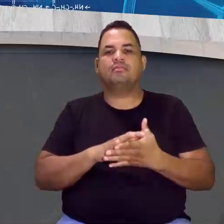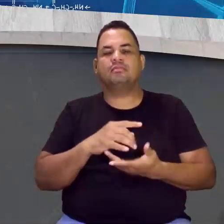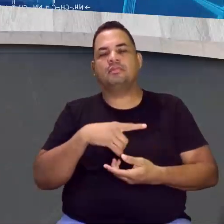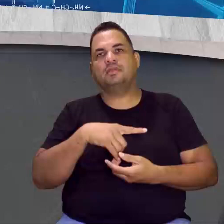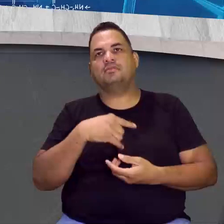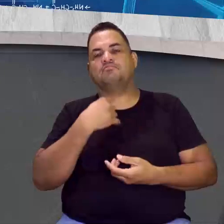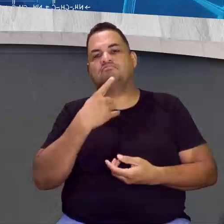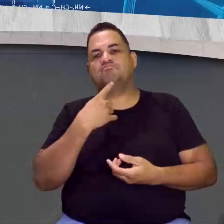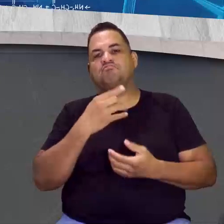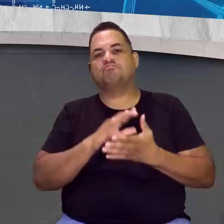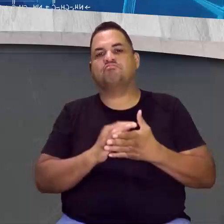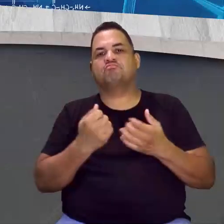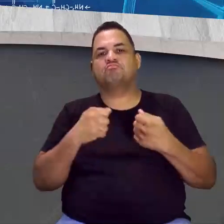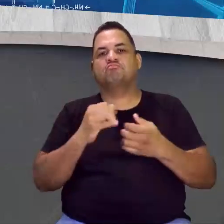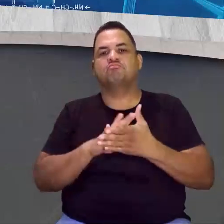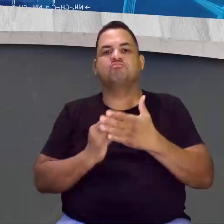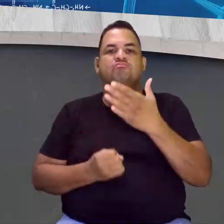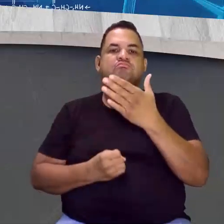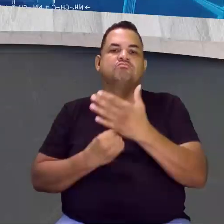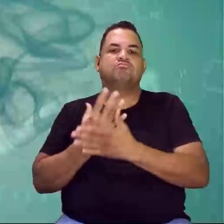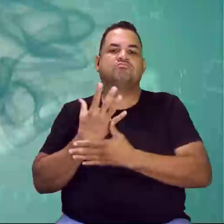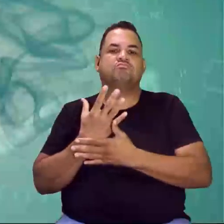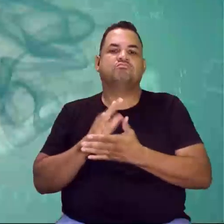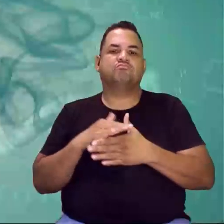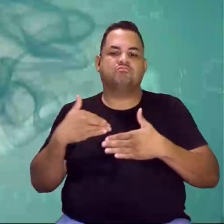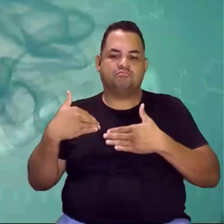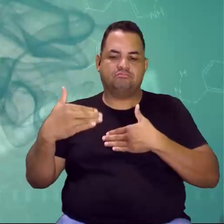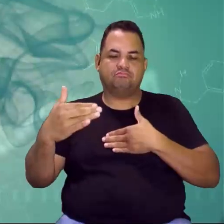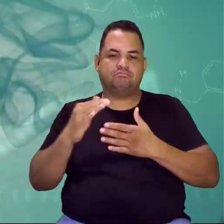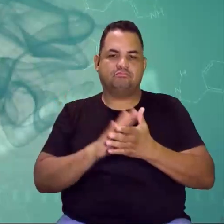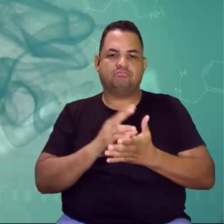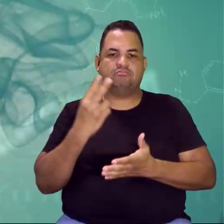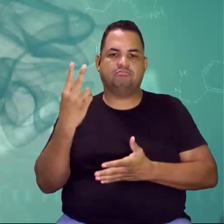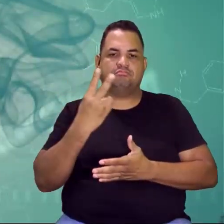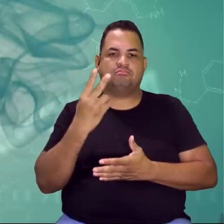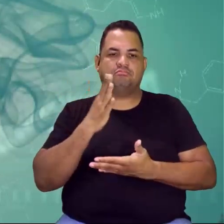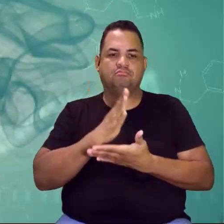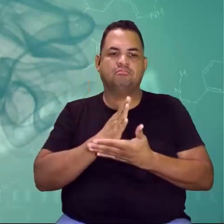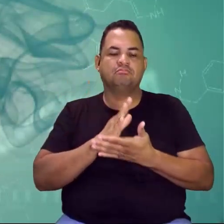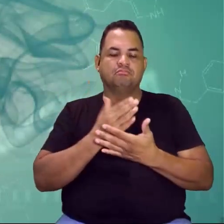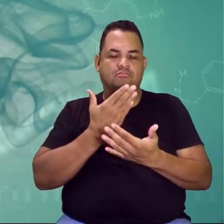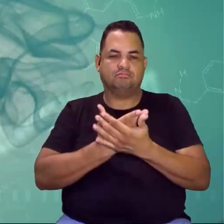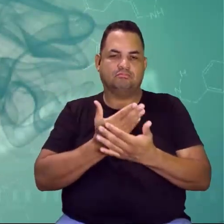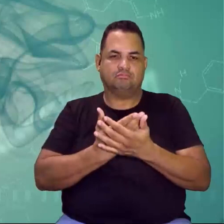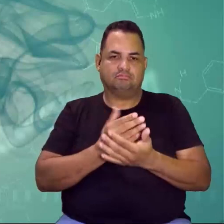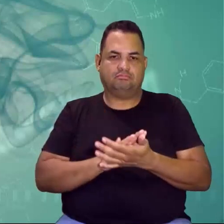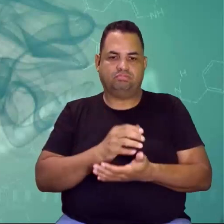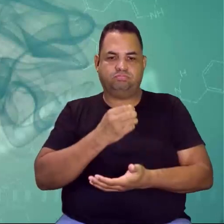algumas dúvidas que podem ter surgido nesse caminho. Então vamos lá para a nossa segunda parte da aula, aula